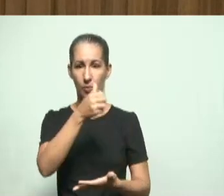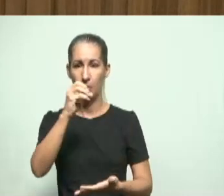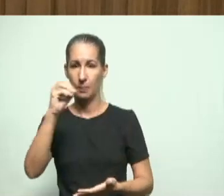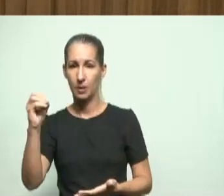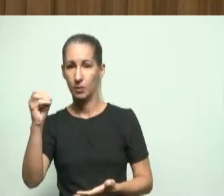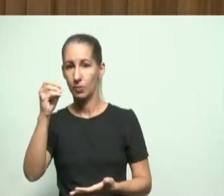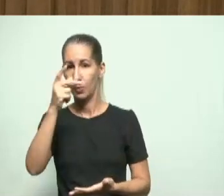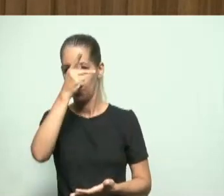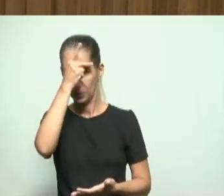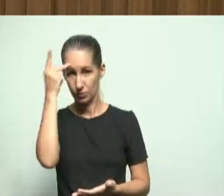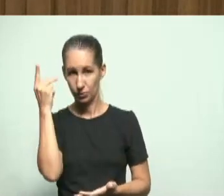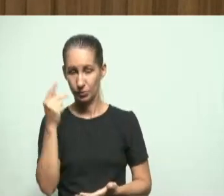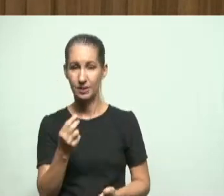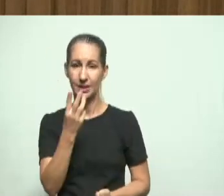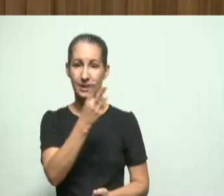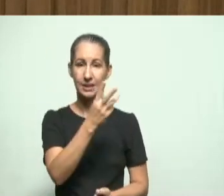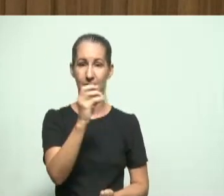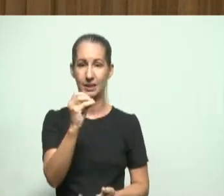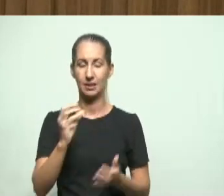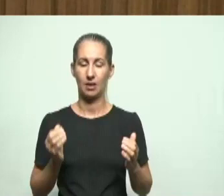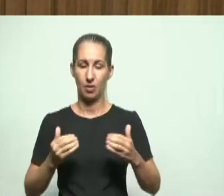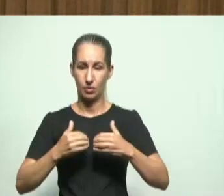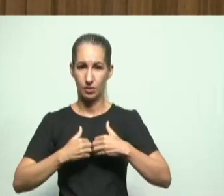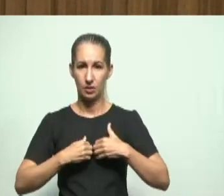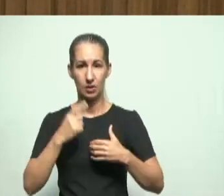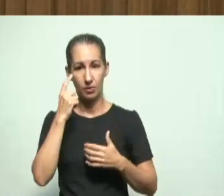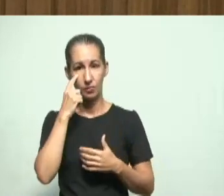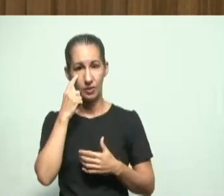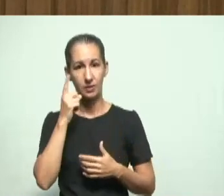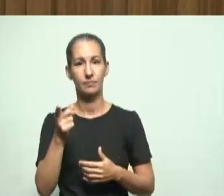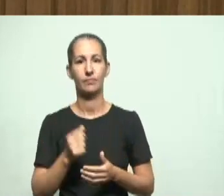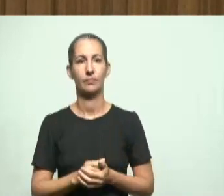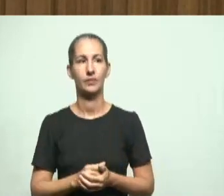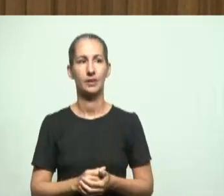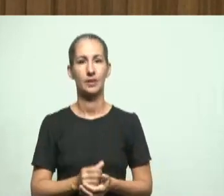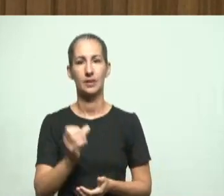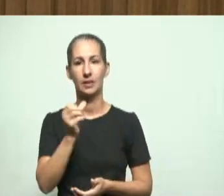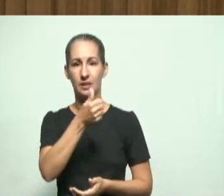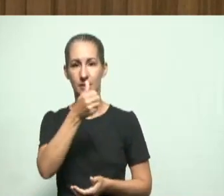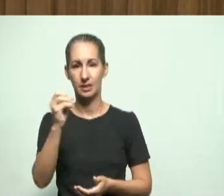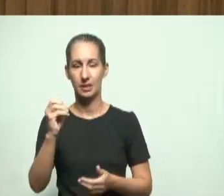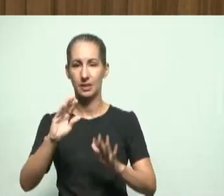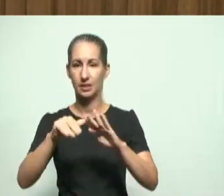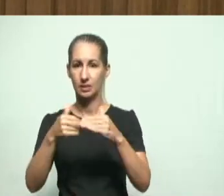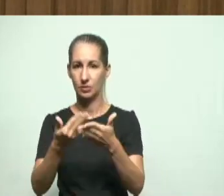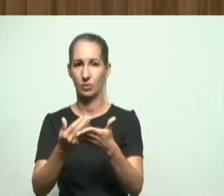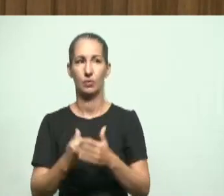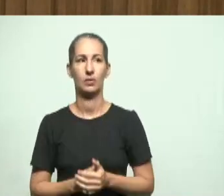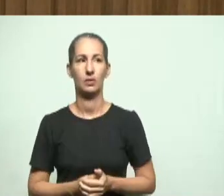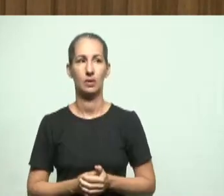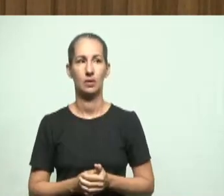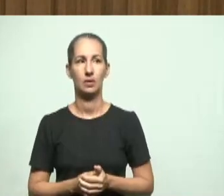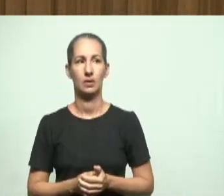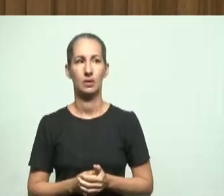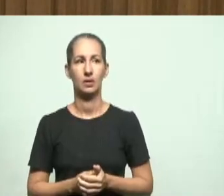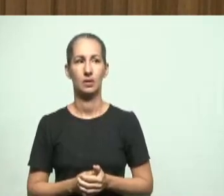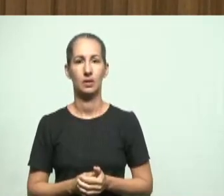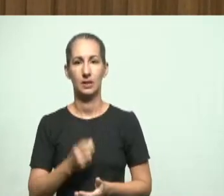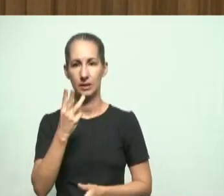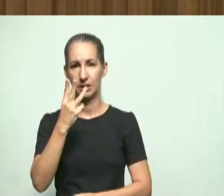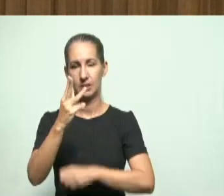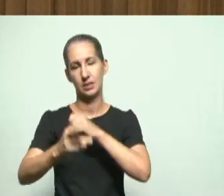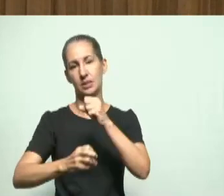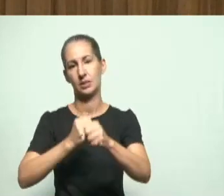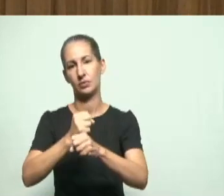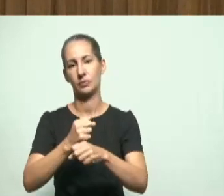tem 30 autistas. Eu visitei, para vocês terem noção, mais de 100 escolas. Nós estamos passamos um pouquinho mais de 3 anos de